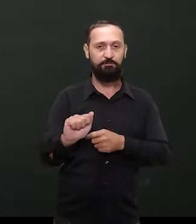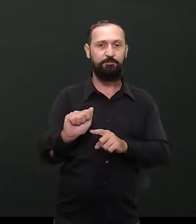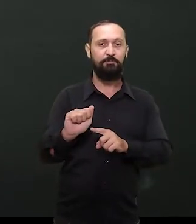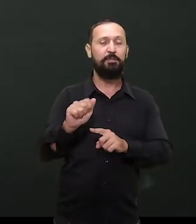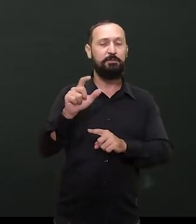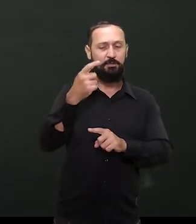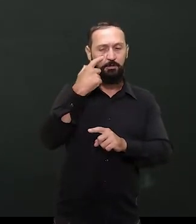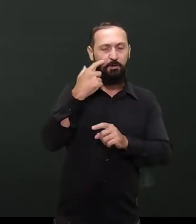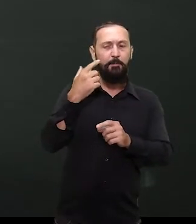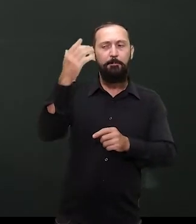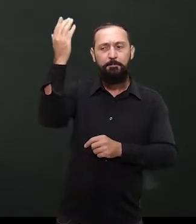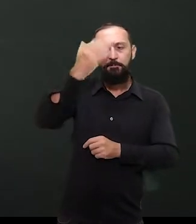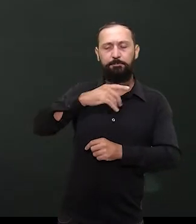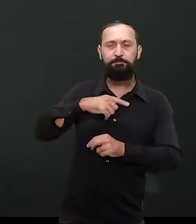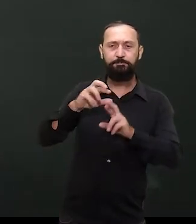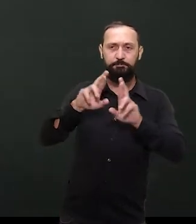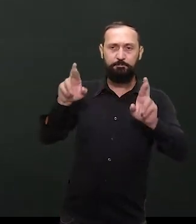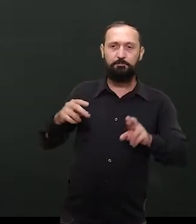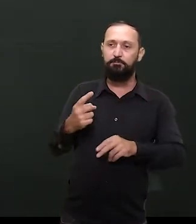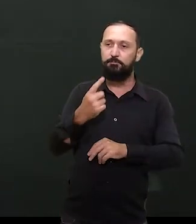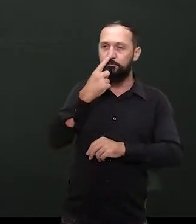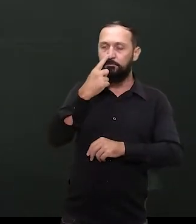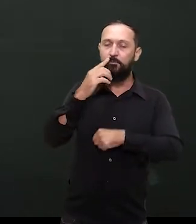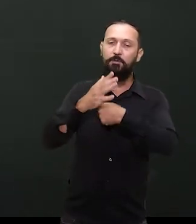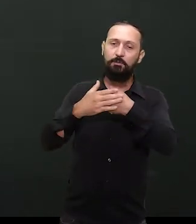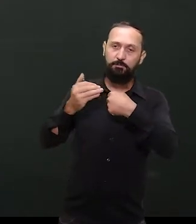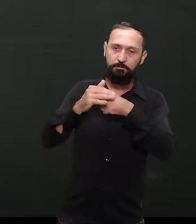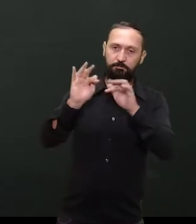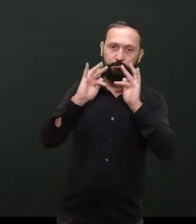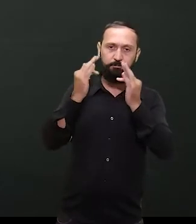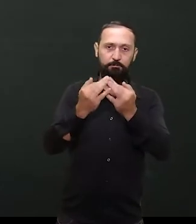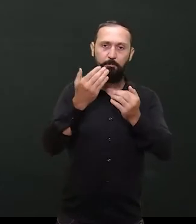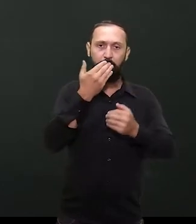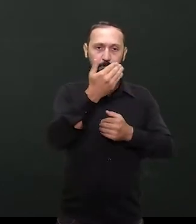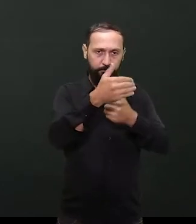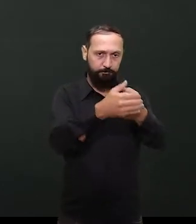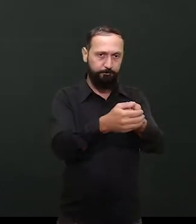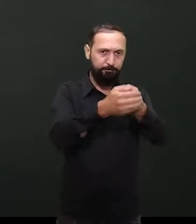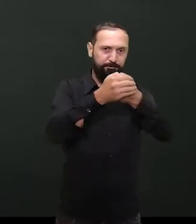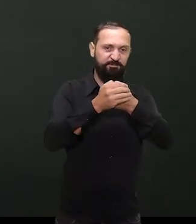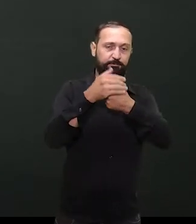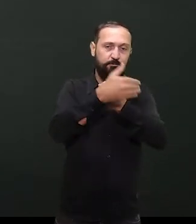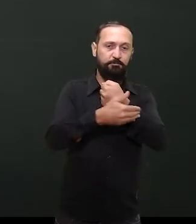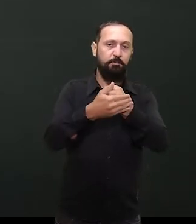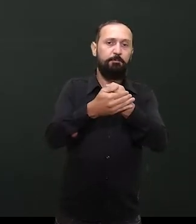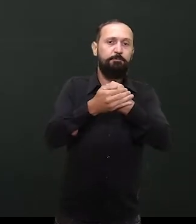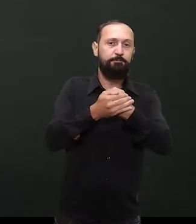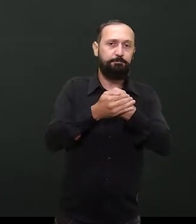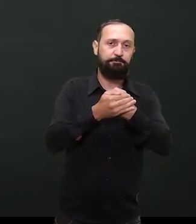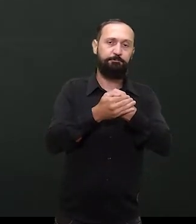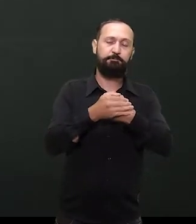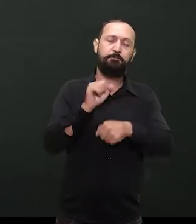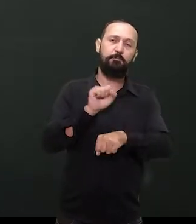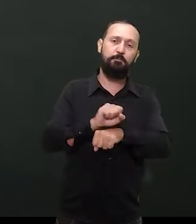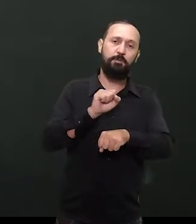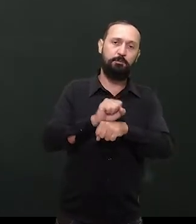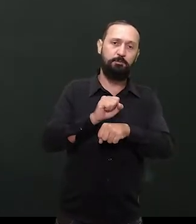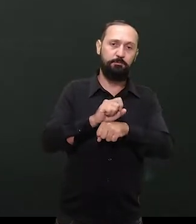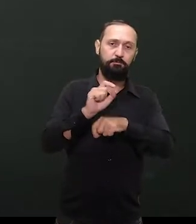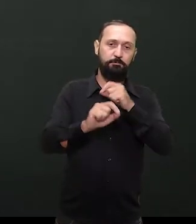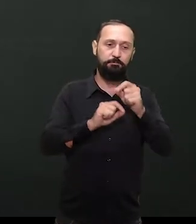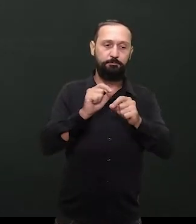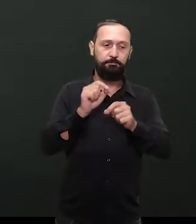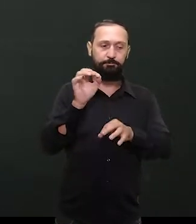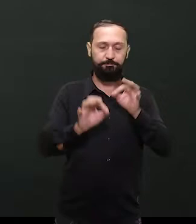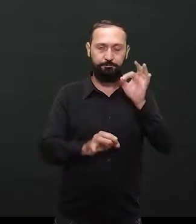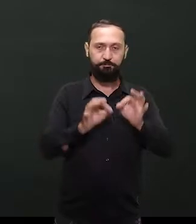se tiver essa relação íntima de afeto ou familiar solicita medida protetiva e aguardar o